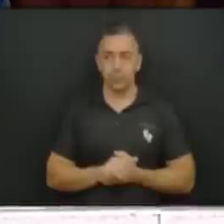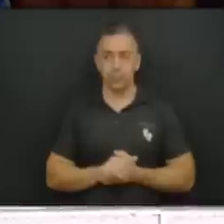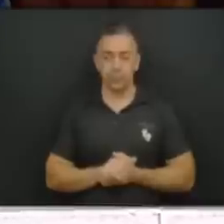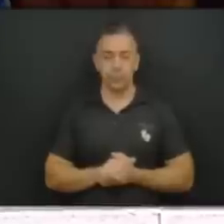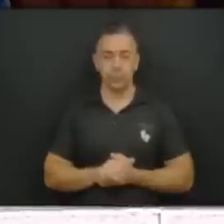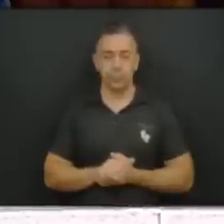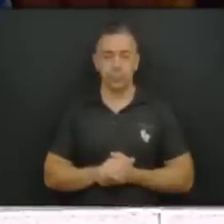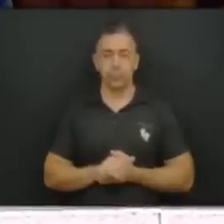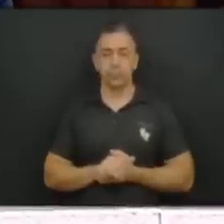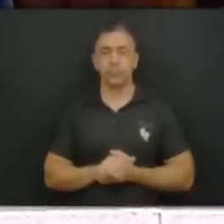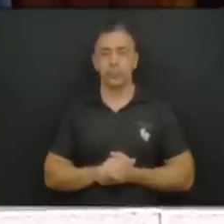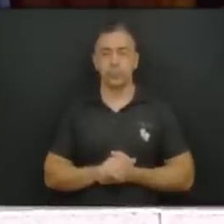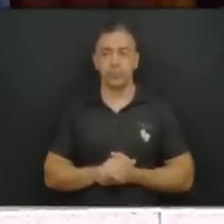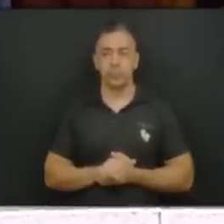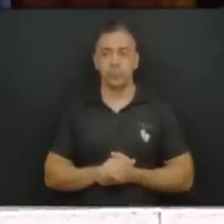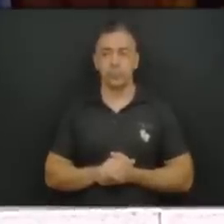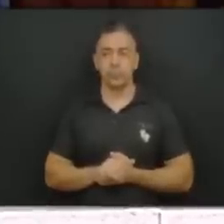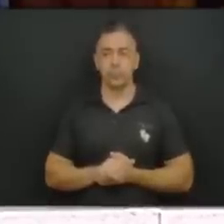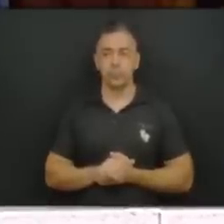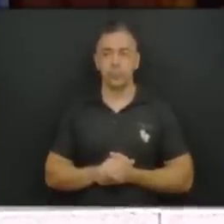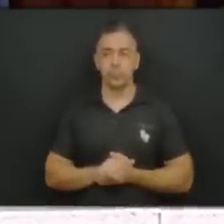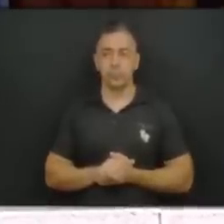E aí